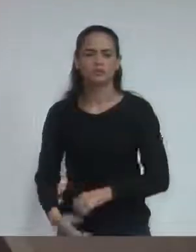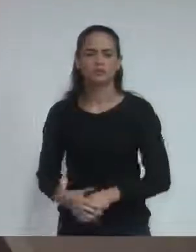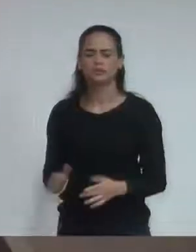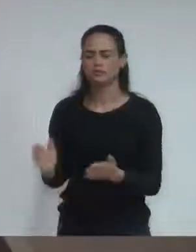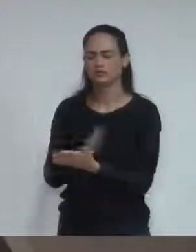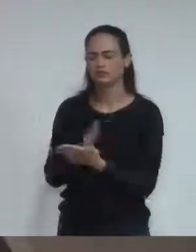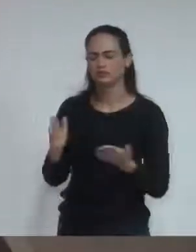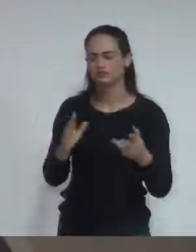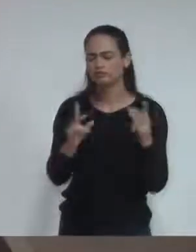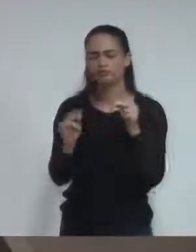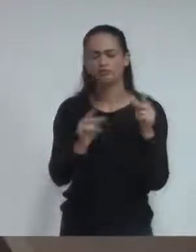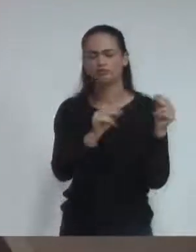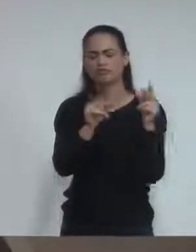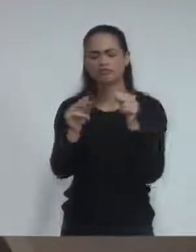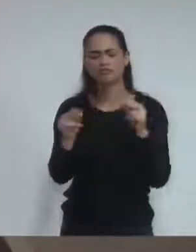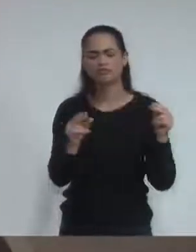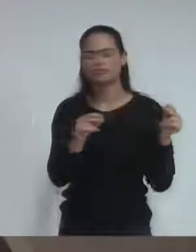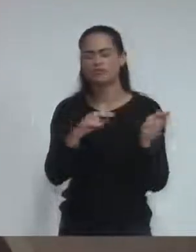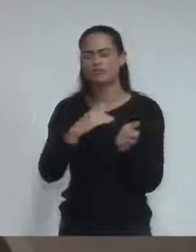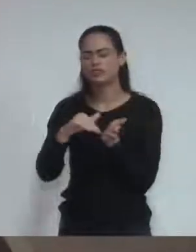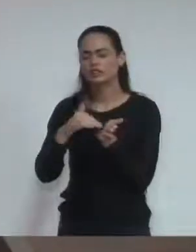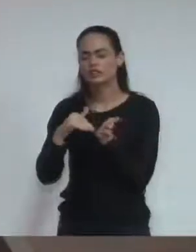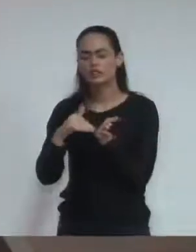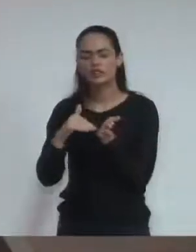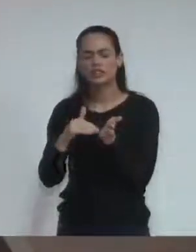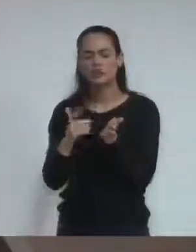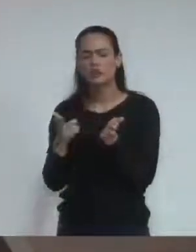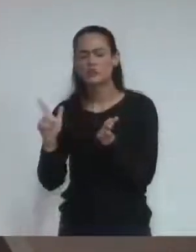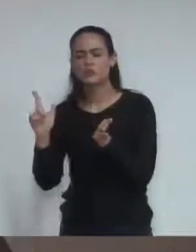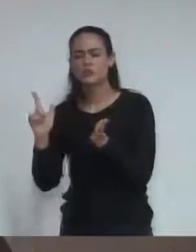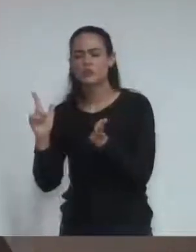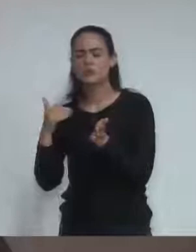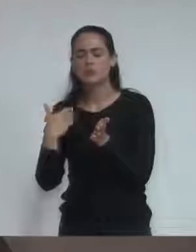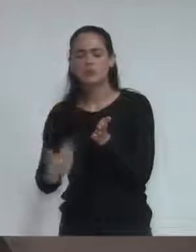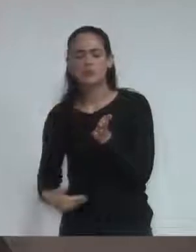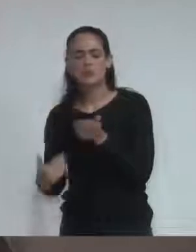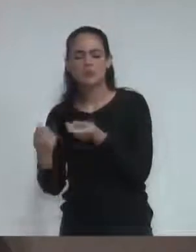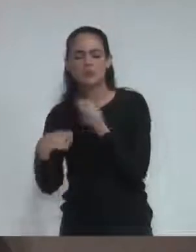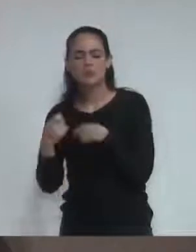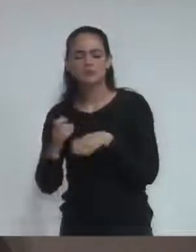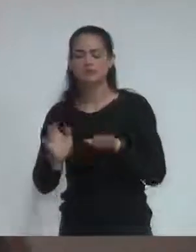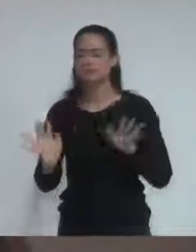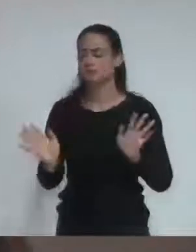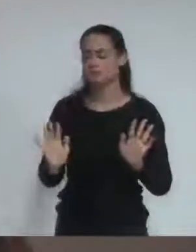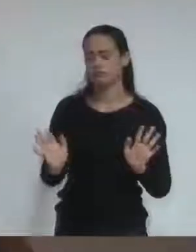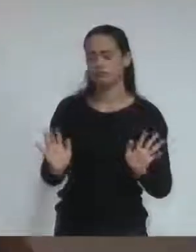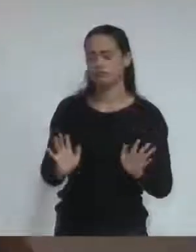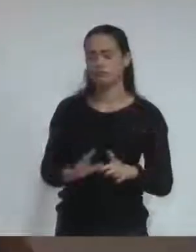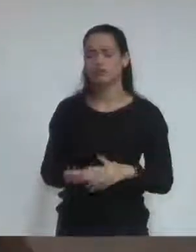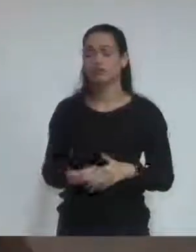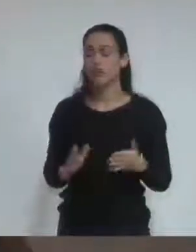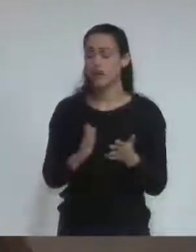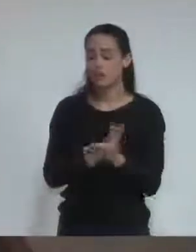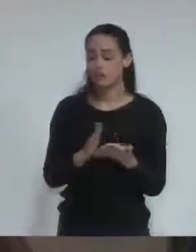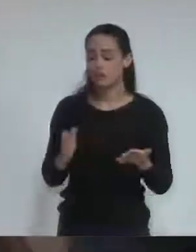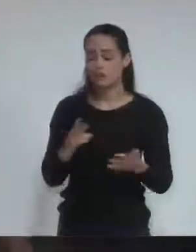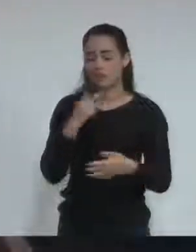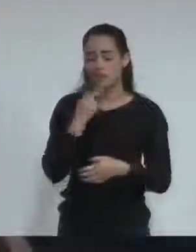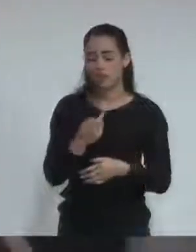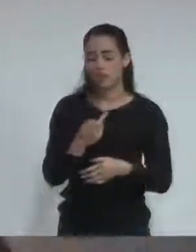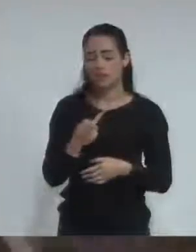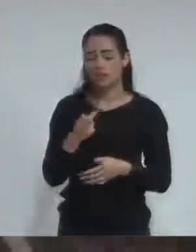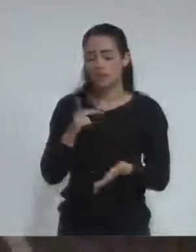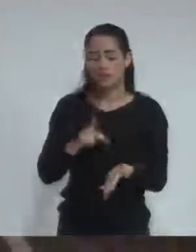negociação de secretarias e coisas do tipo. Eu não estou dizendo que isso ocorreu, jamais seria leviano de afirmar isso. Mas